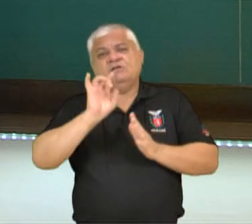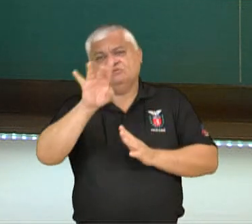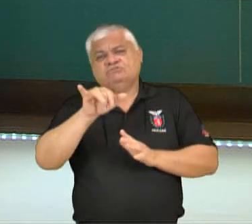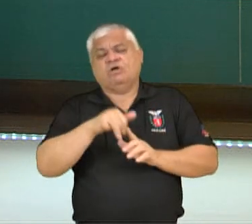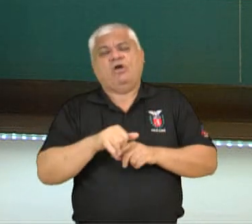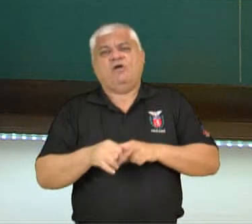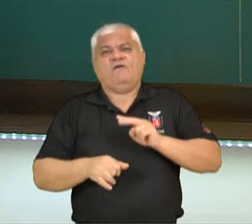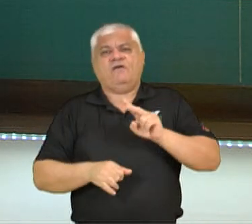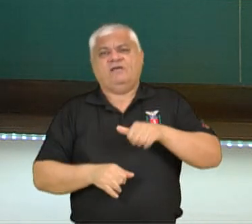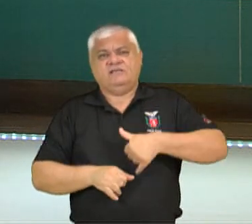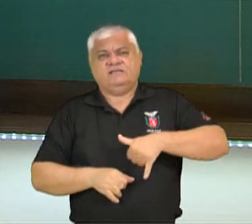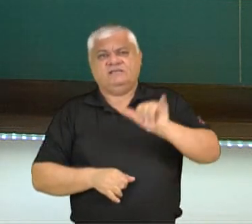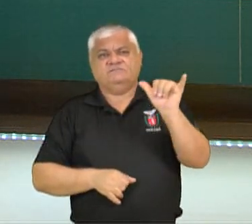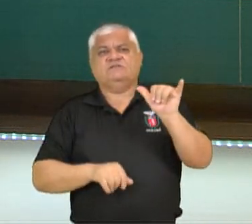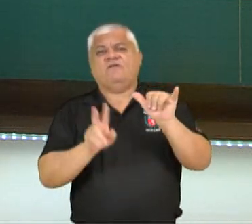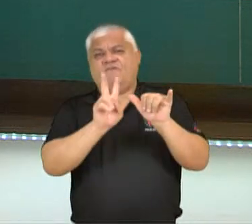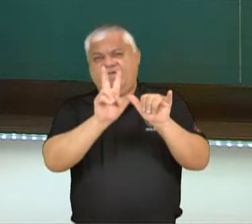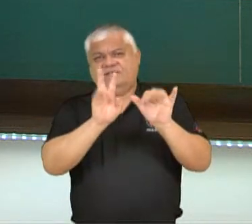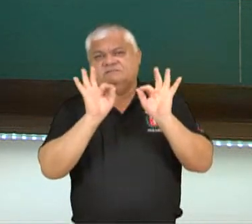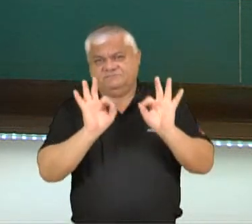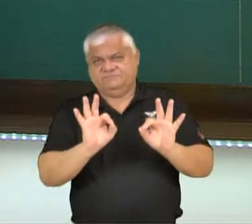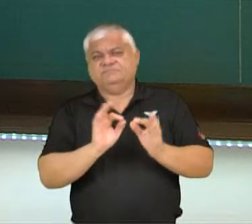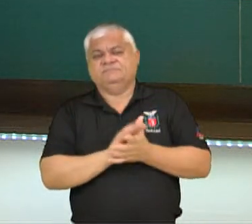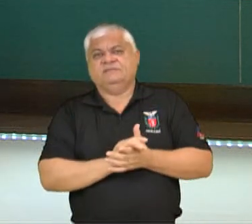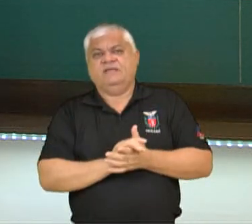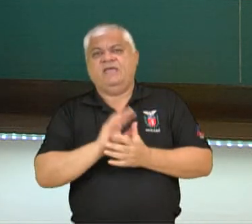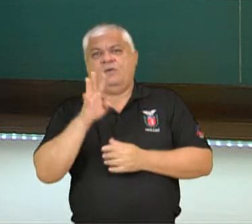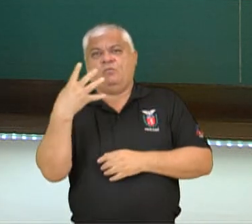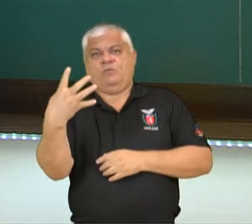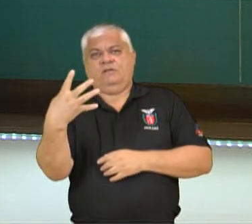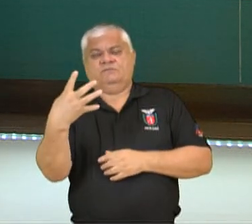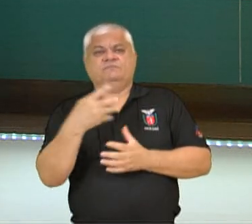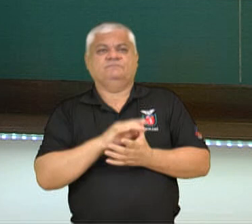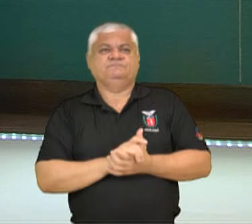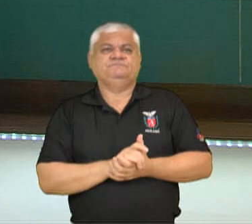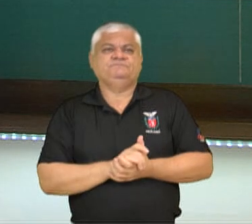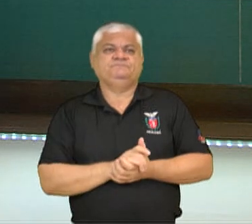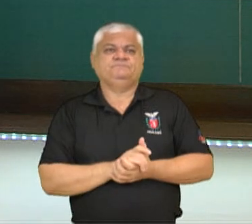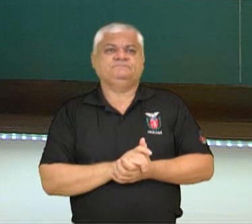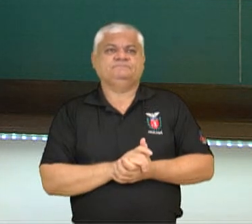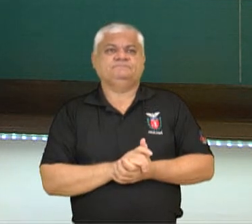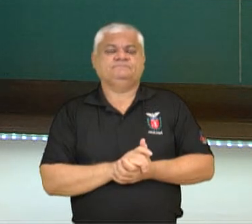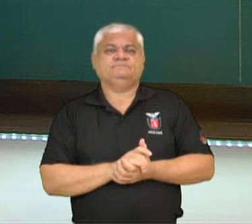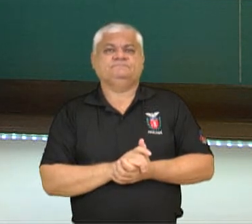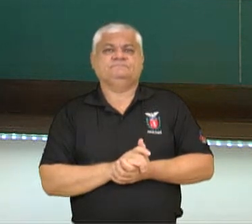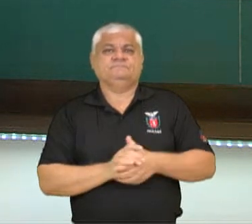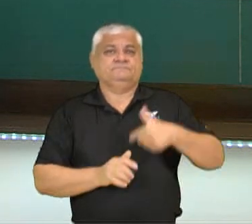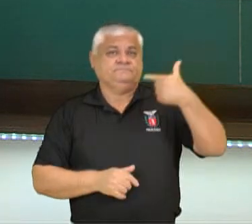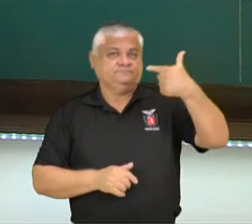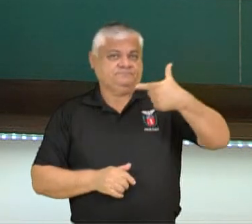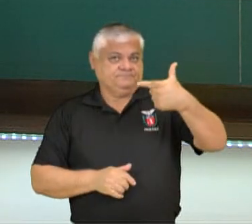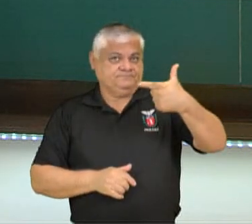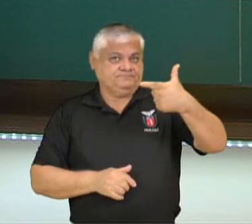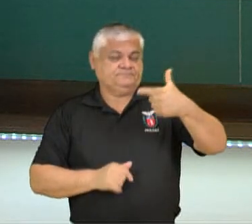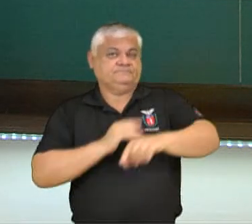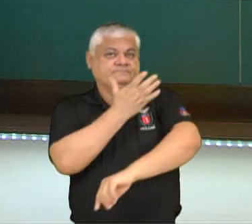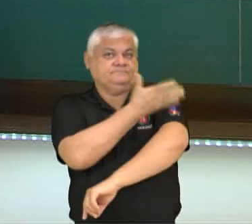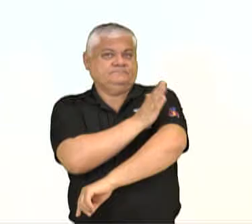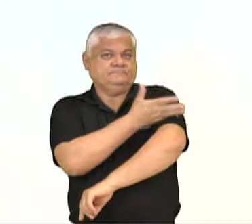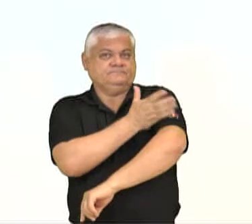valor da ordenada que se refere ao y do vértice, que nesse caso vale 4. Beleza? Vamos praticar mais um